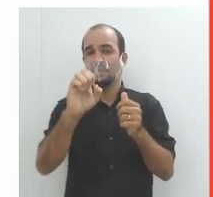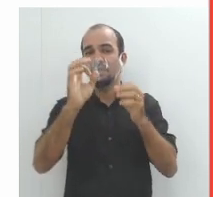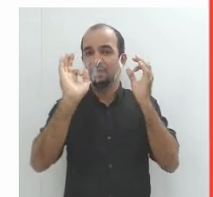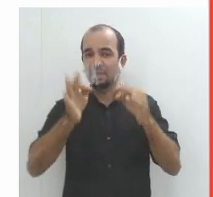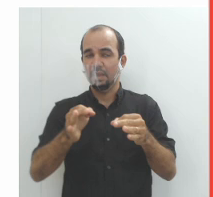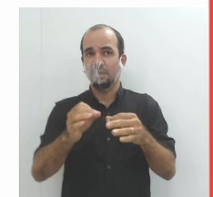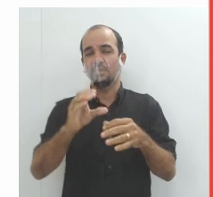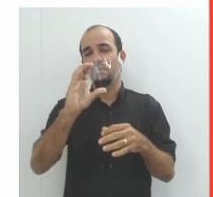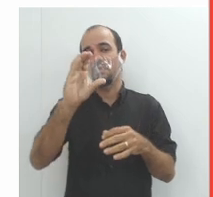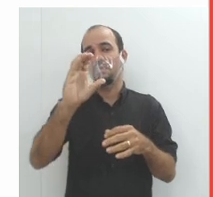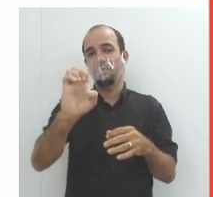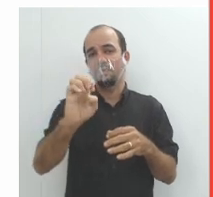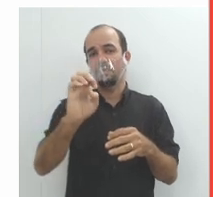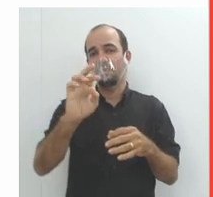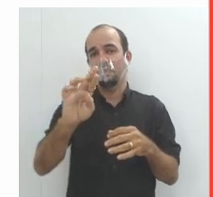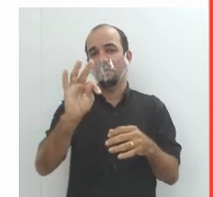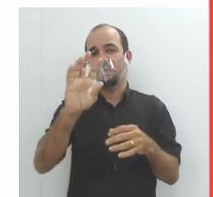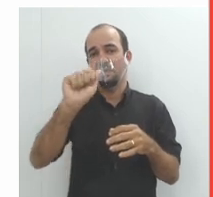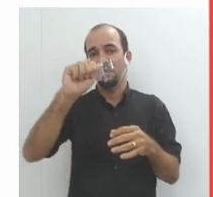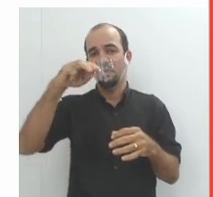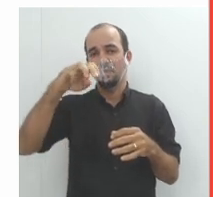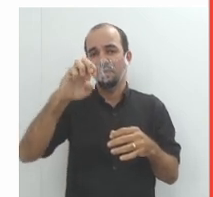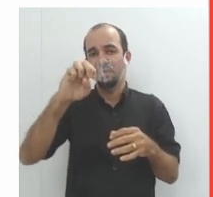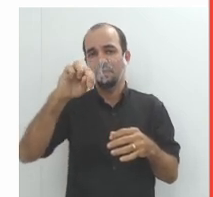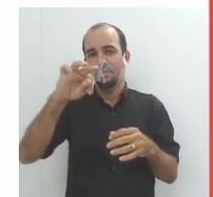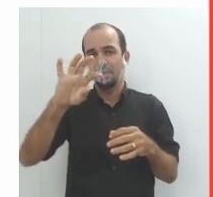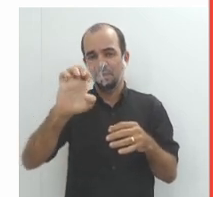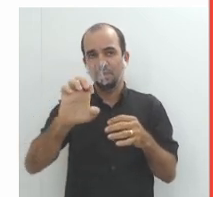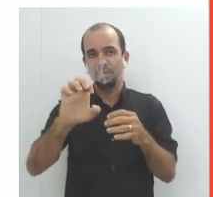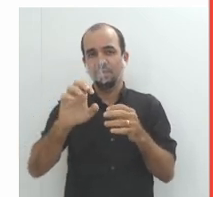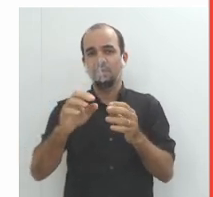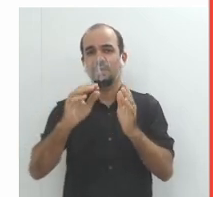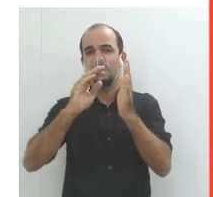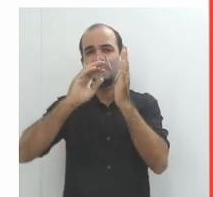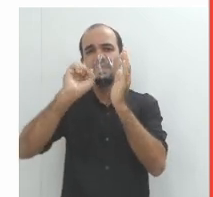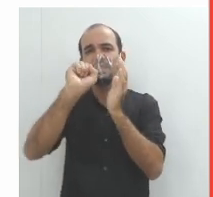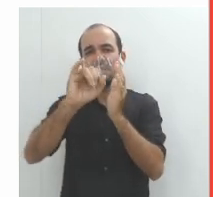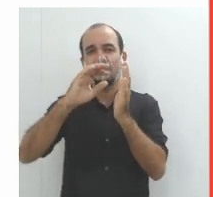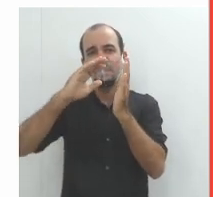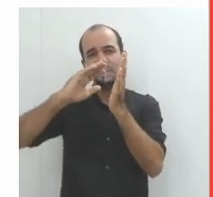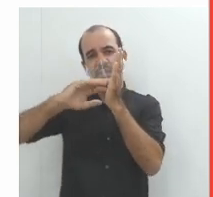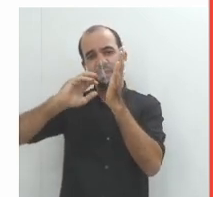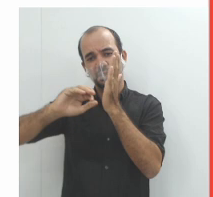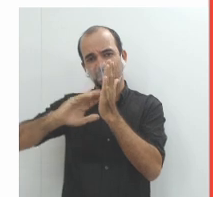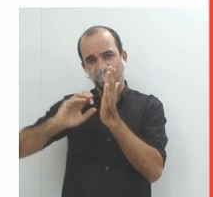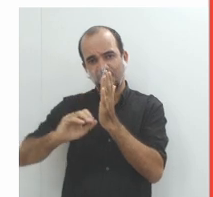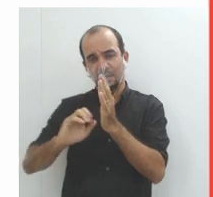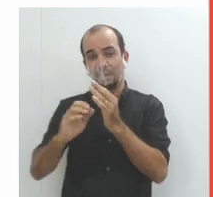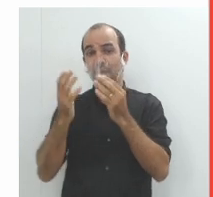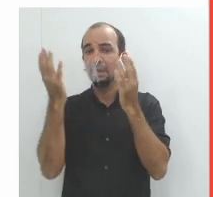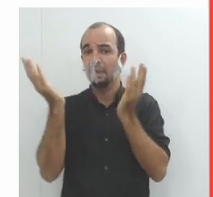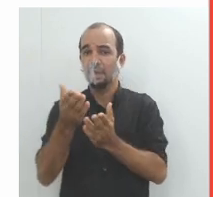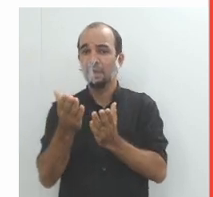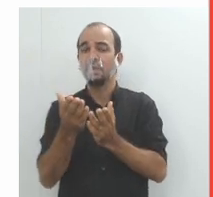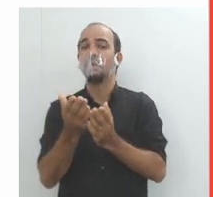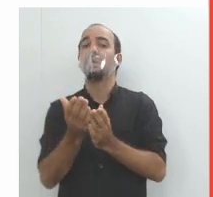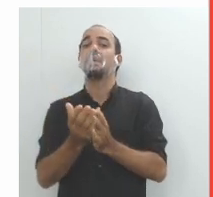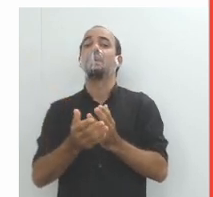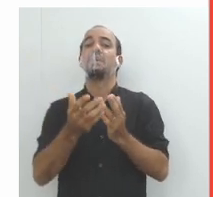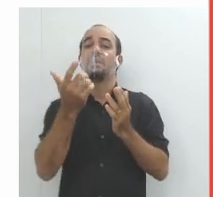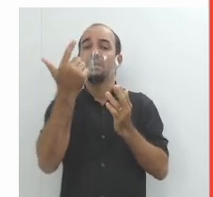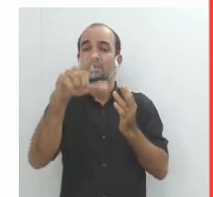certamente. Então, acompanhe comigo, presta bem atenção. Vamos fazer a leitura sem